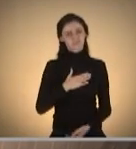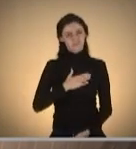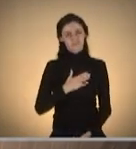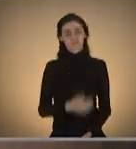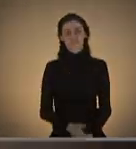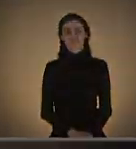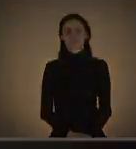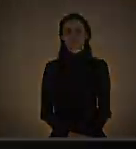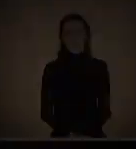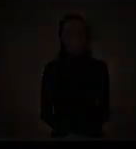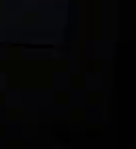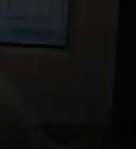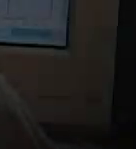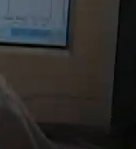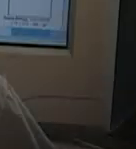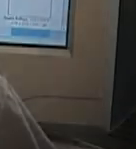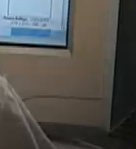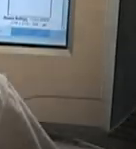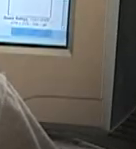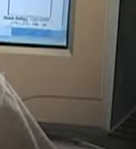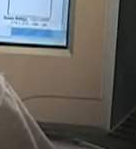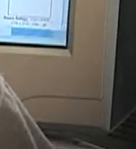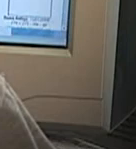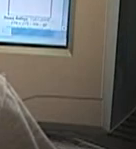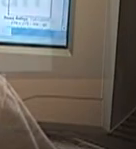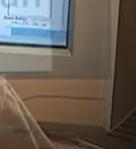supridas com tanta tecnologia.